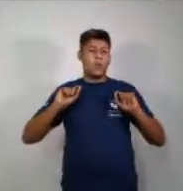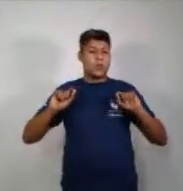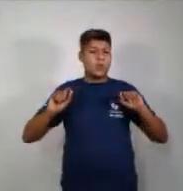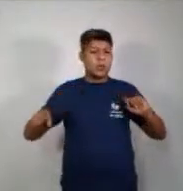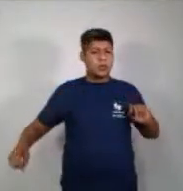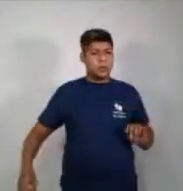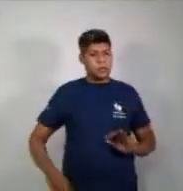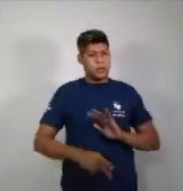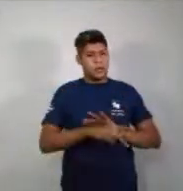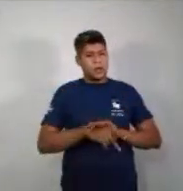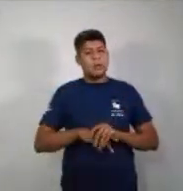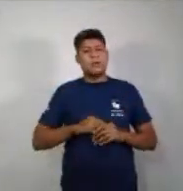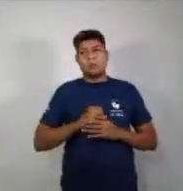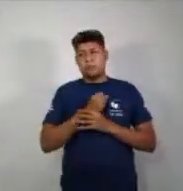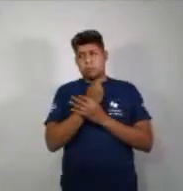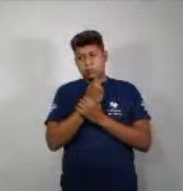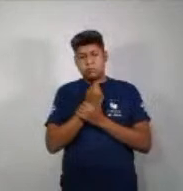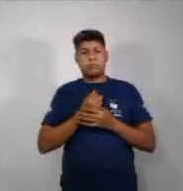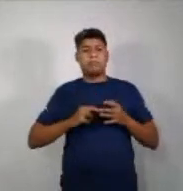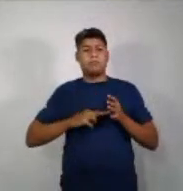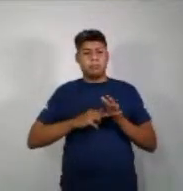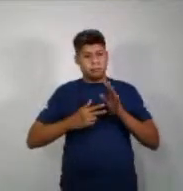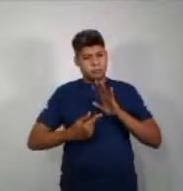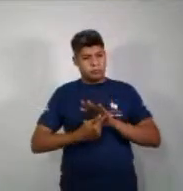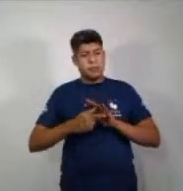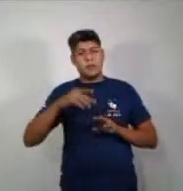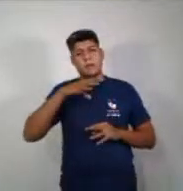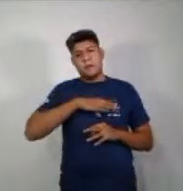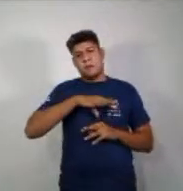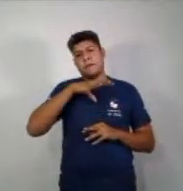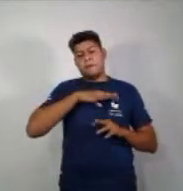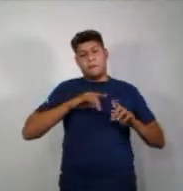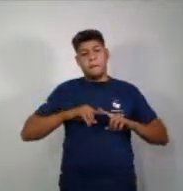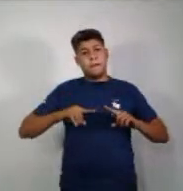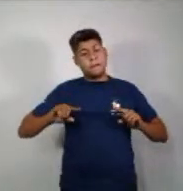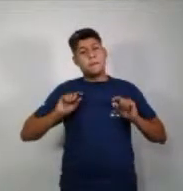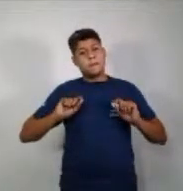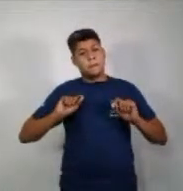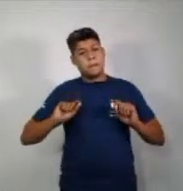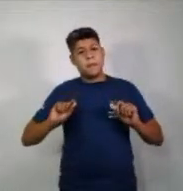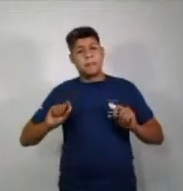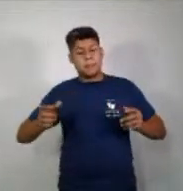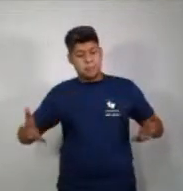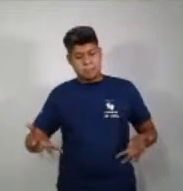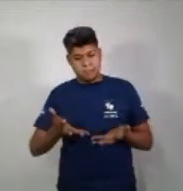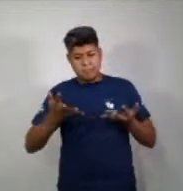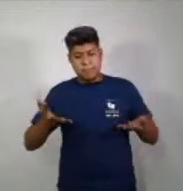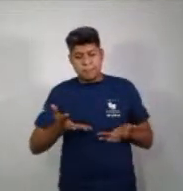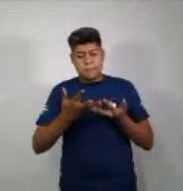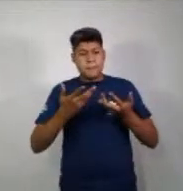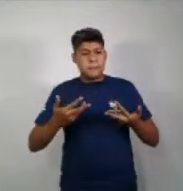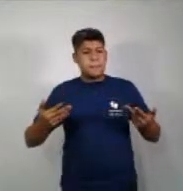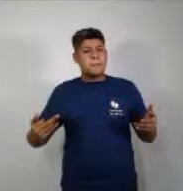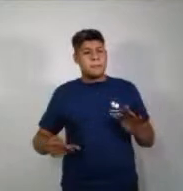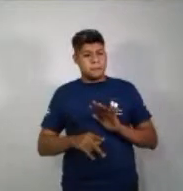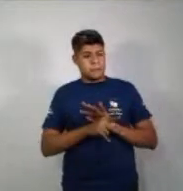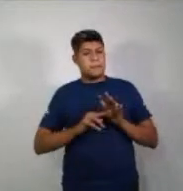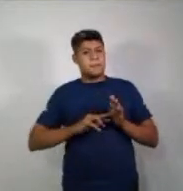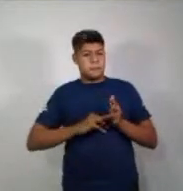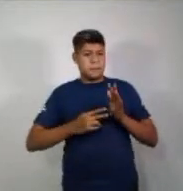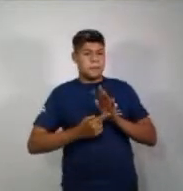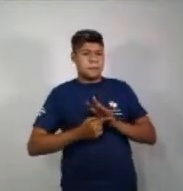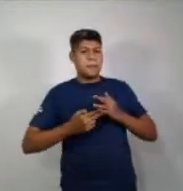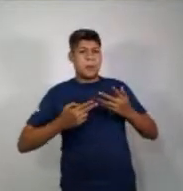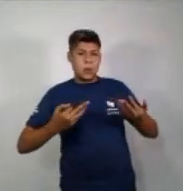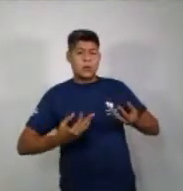né? Eu acho que ele fez Trouxe muito muito, né? tradução português, mas ele, acho que ele traduziu muita coisa ele traduziu, né, muita coisa